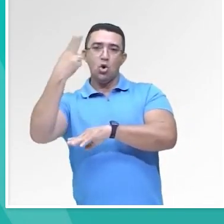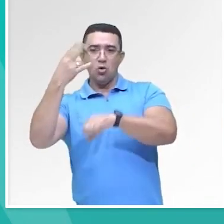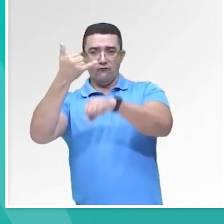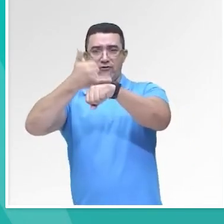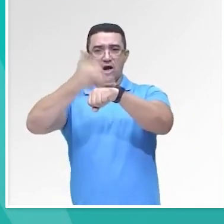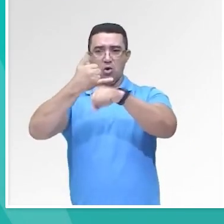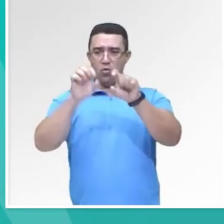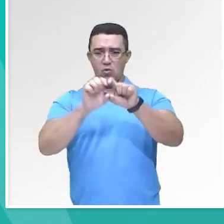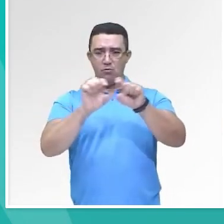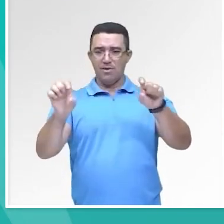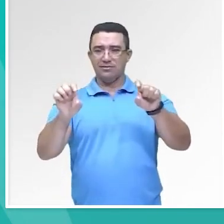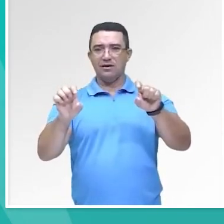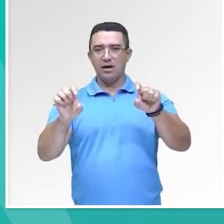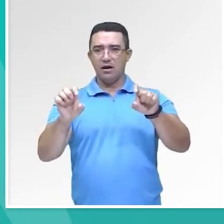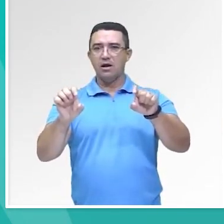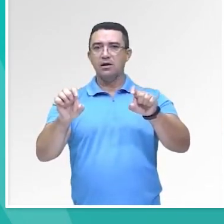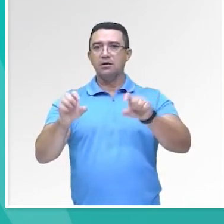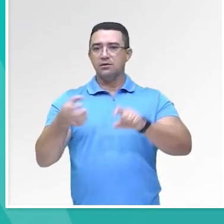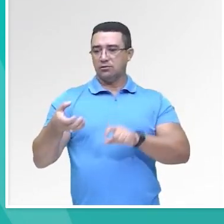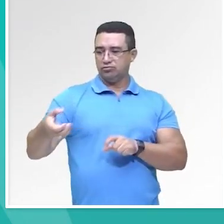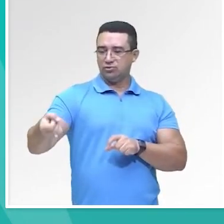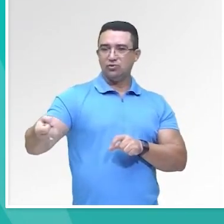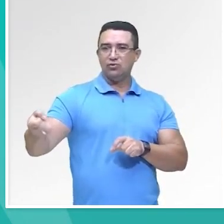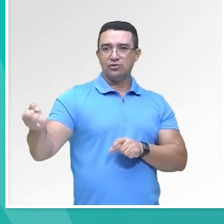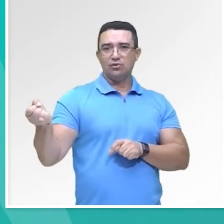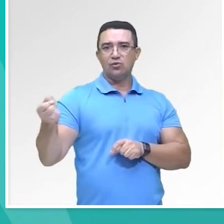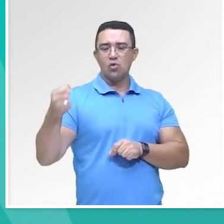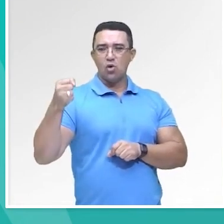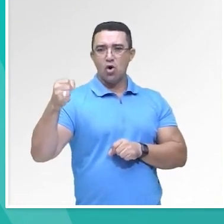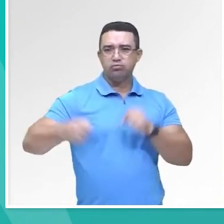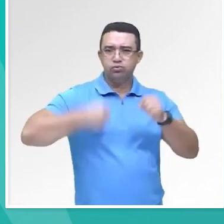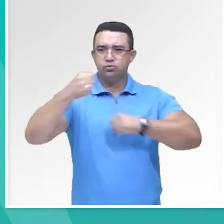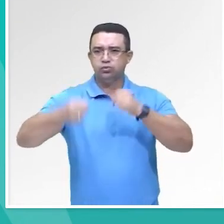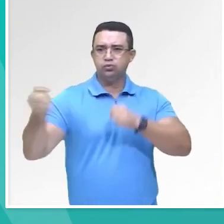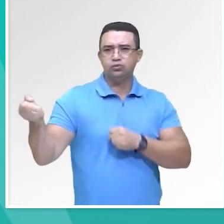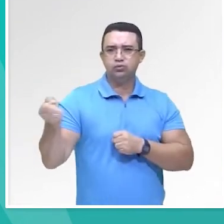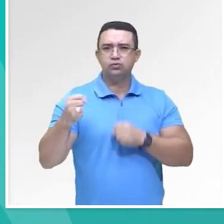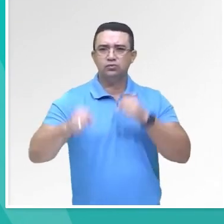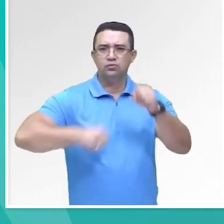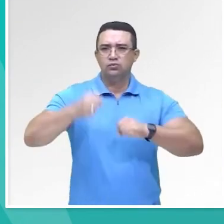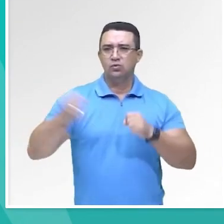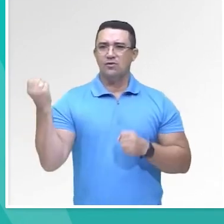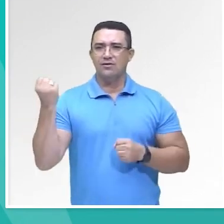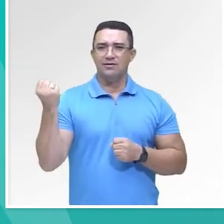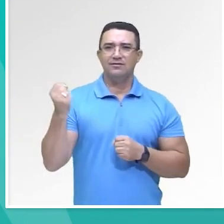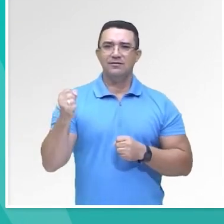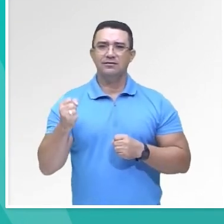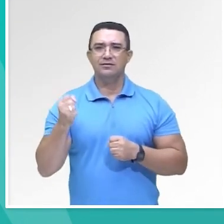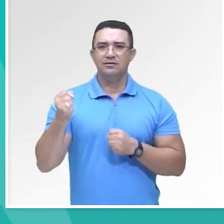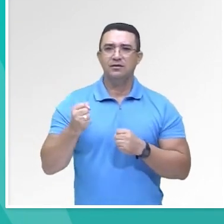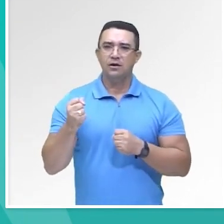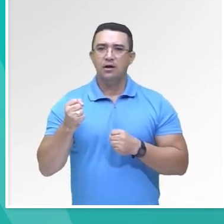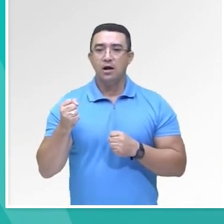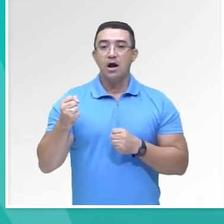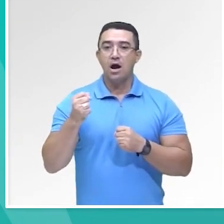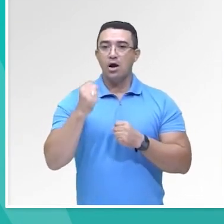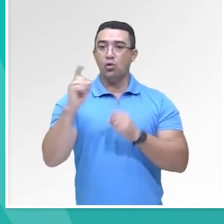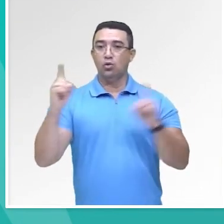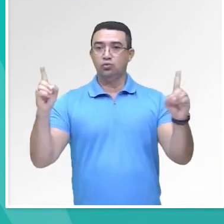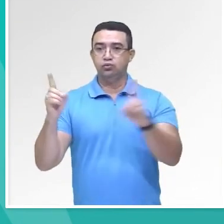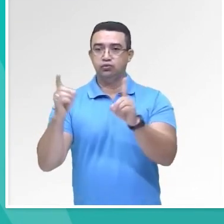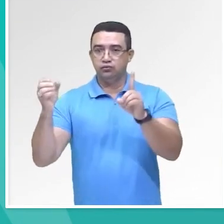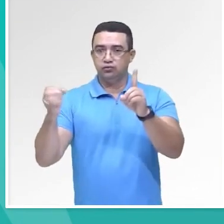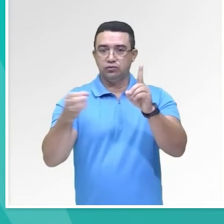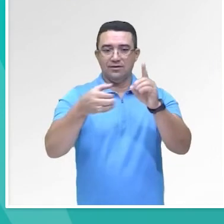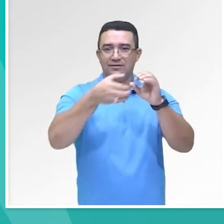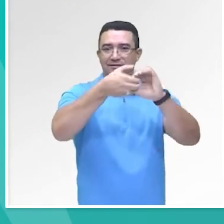e ele deve ser levado durante todo o percurso. Então, aqui na imagem, vocês vão perceber que daqui a pouquinho eles